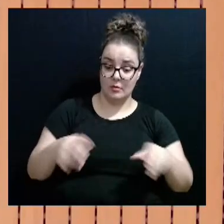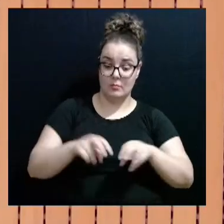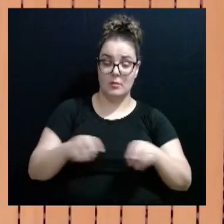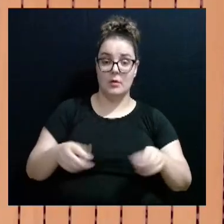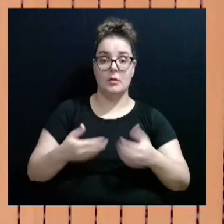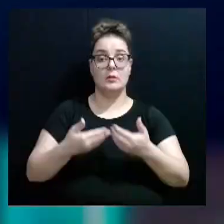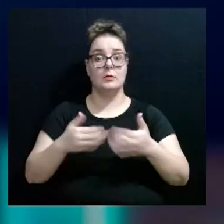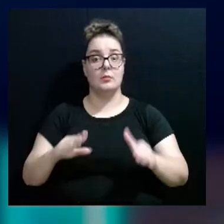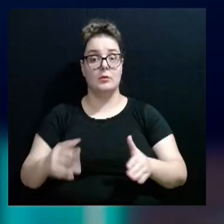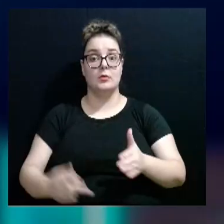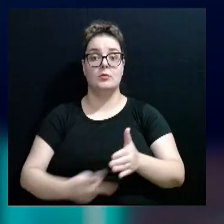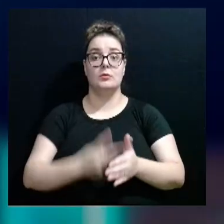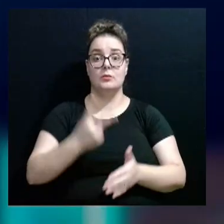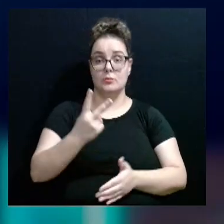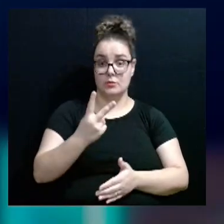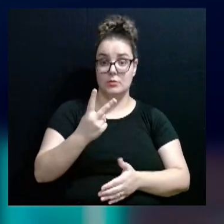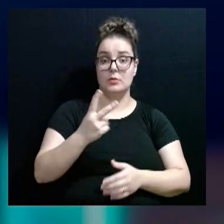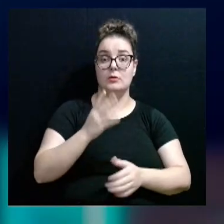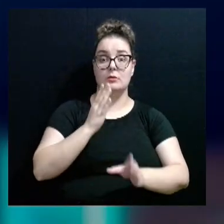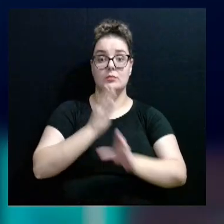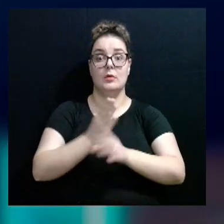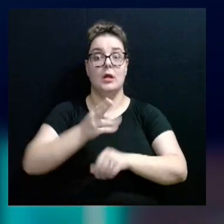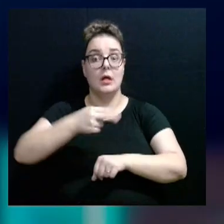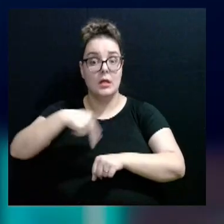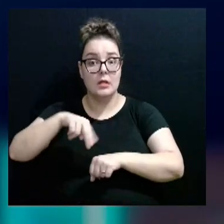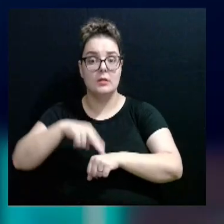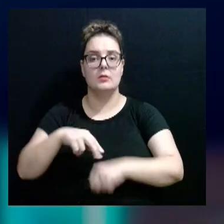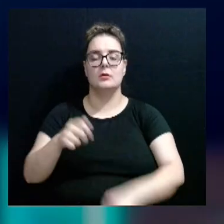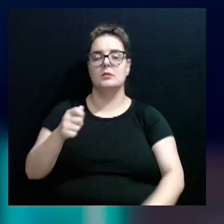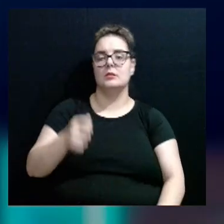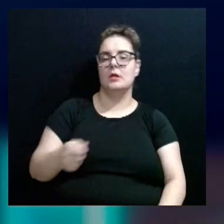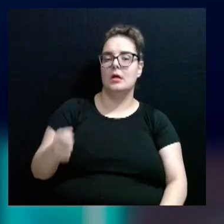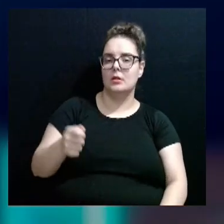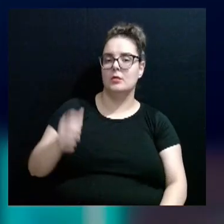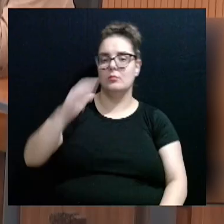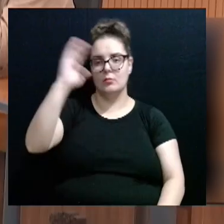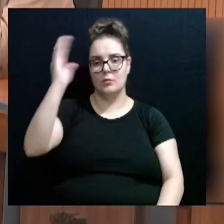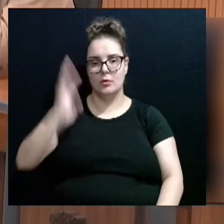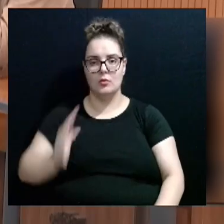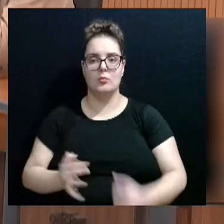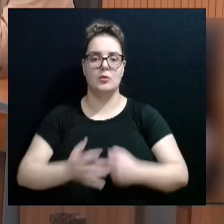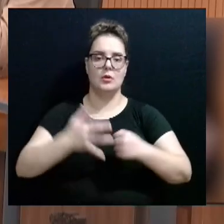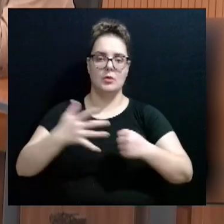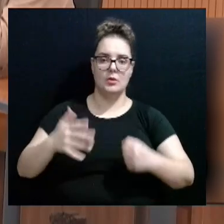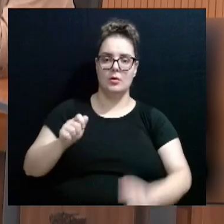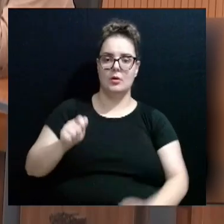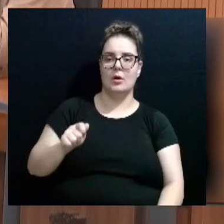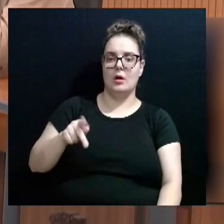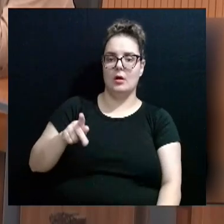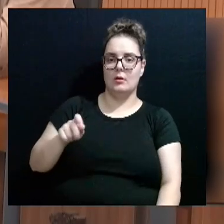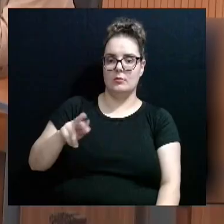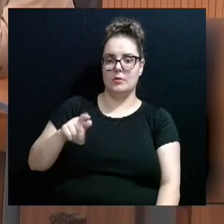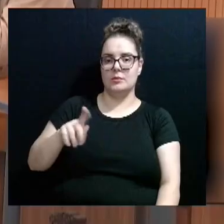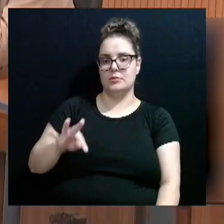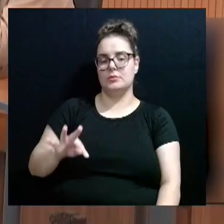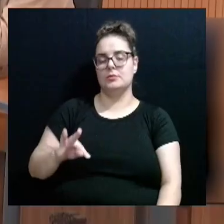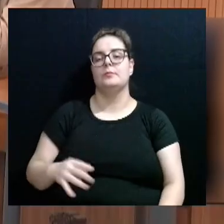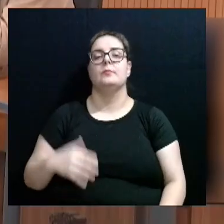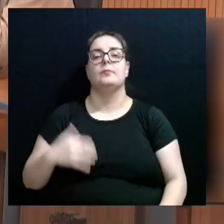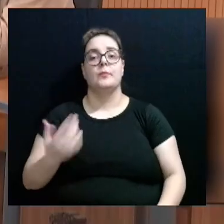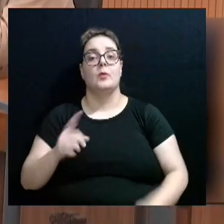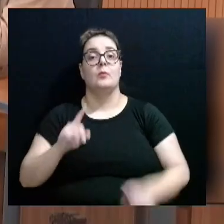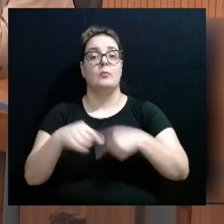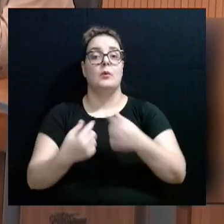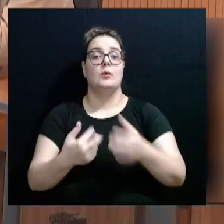Encontro Nacional da Associação Brasileira da Síndrome de Apert. Outro ponto de relevância foi o